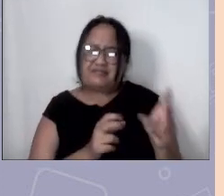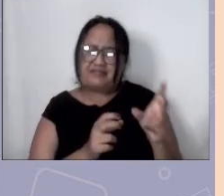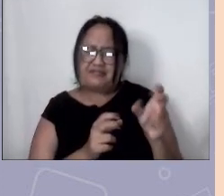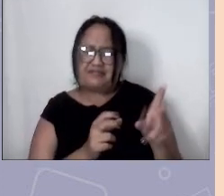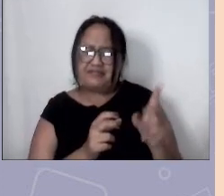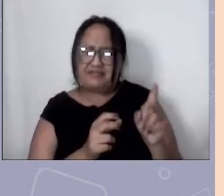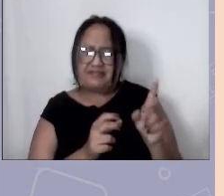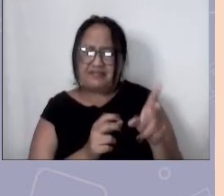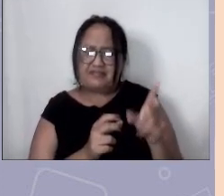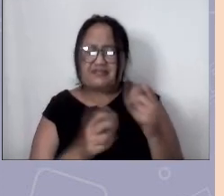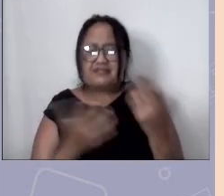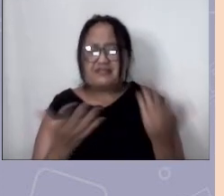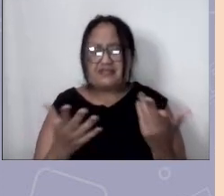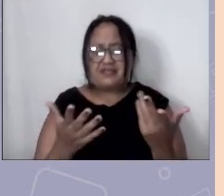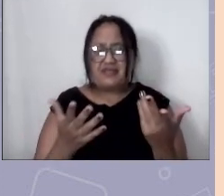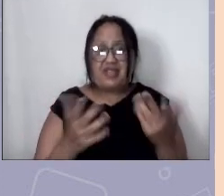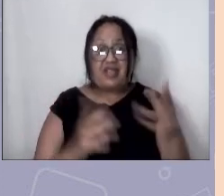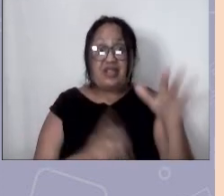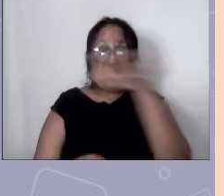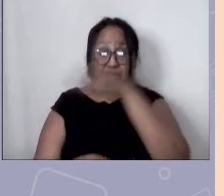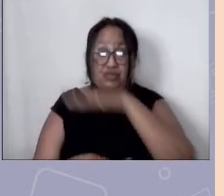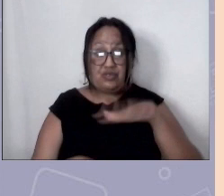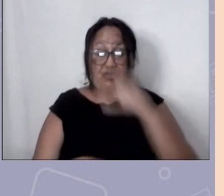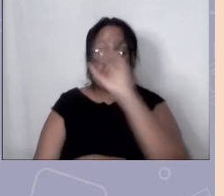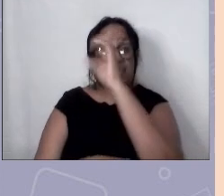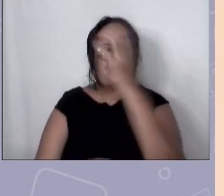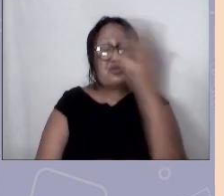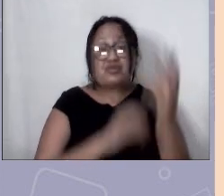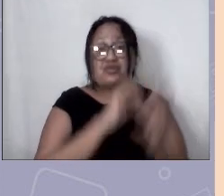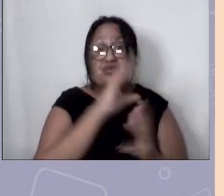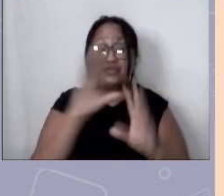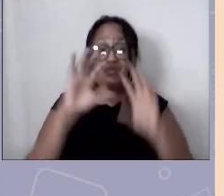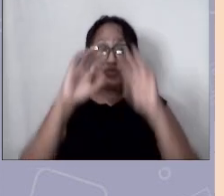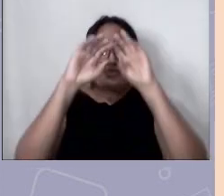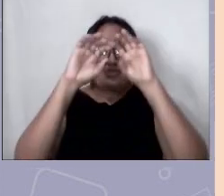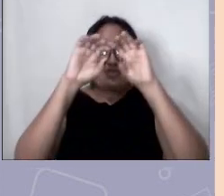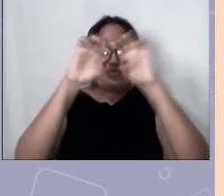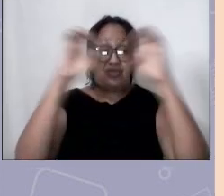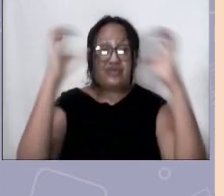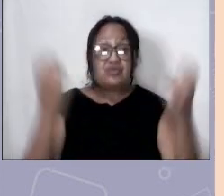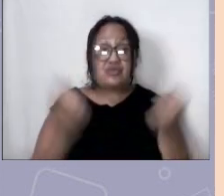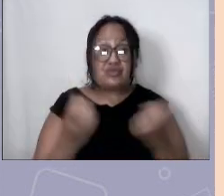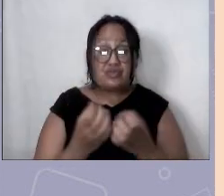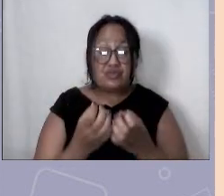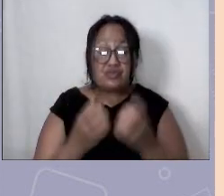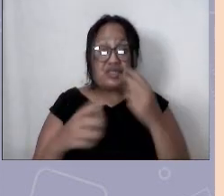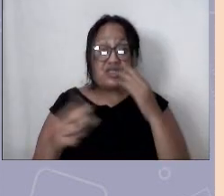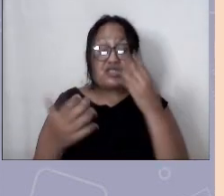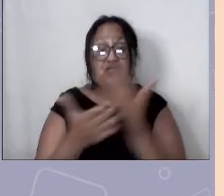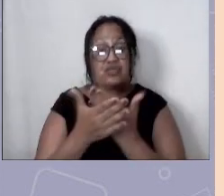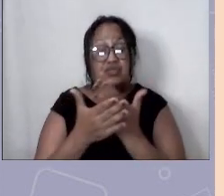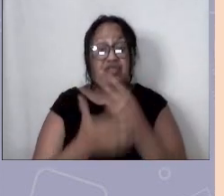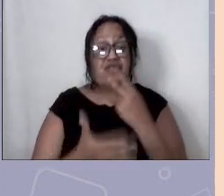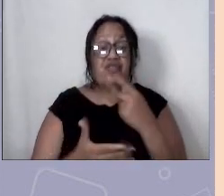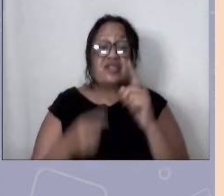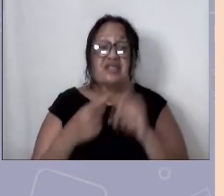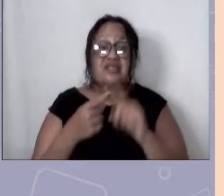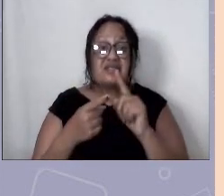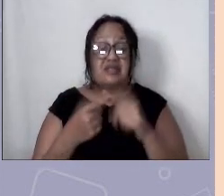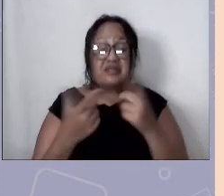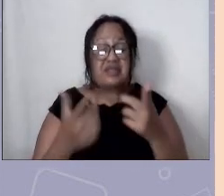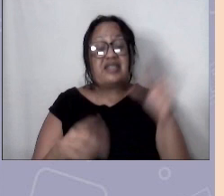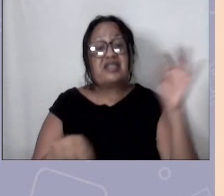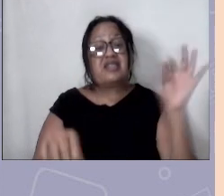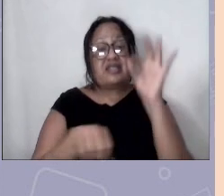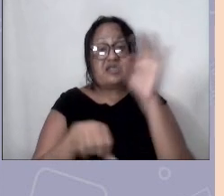no ecossistema em outras espécies inclusive tem alguns estudos que falam já do impacto nos polinizadores como nas abelhas né